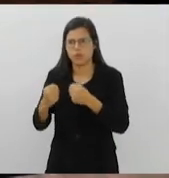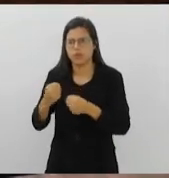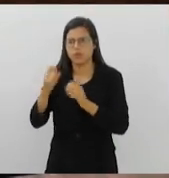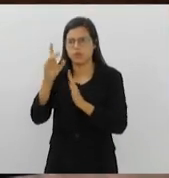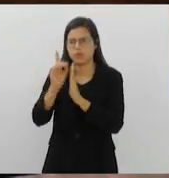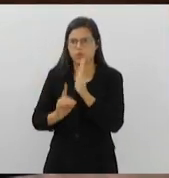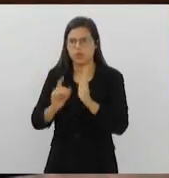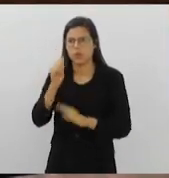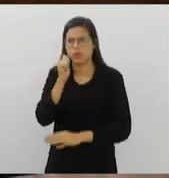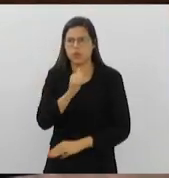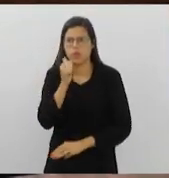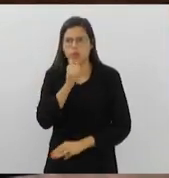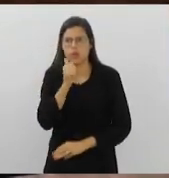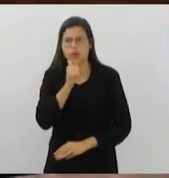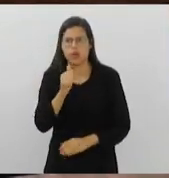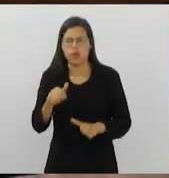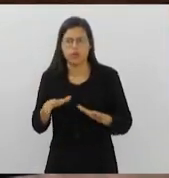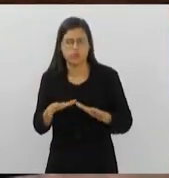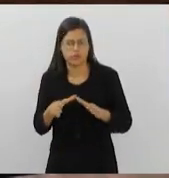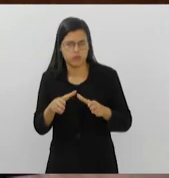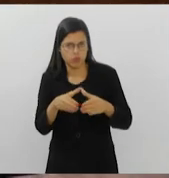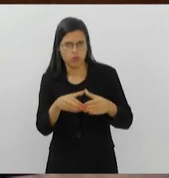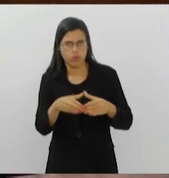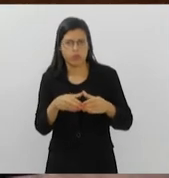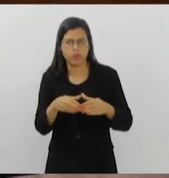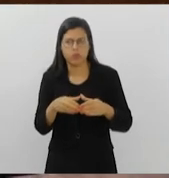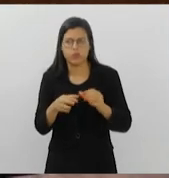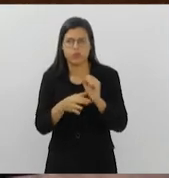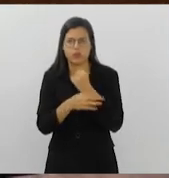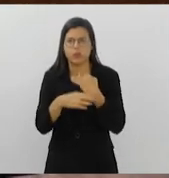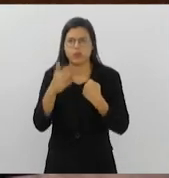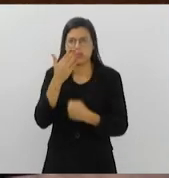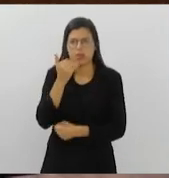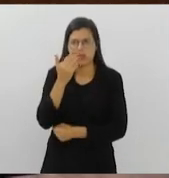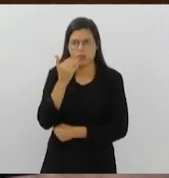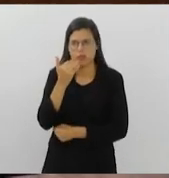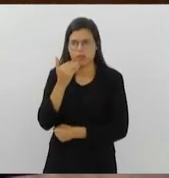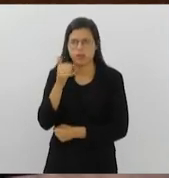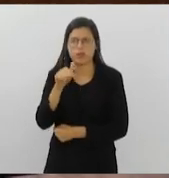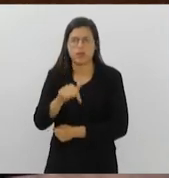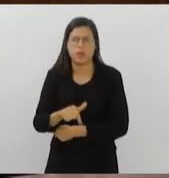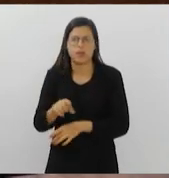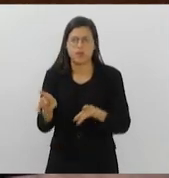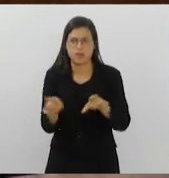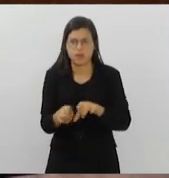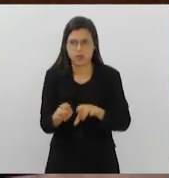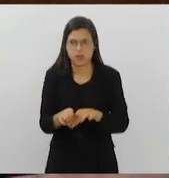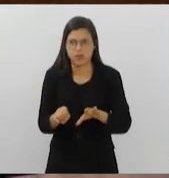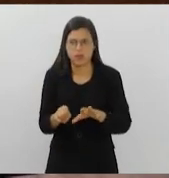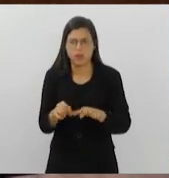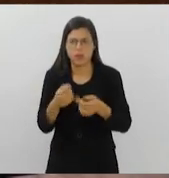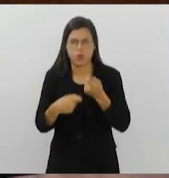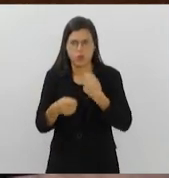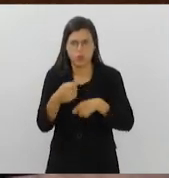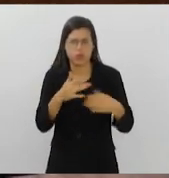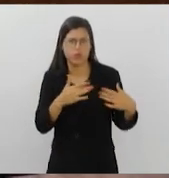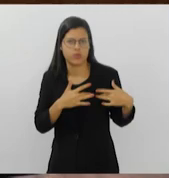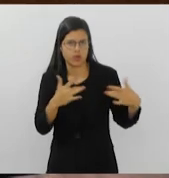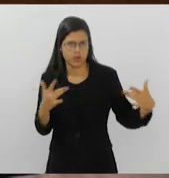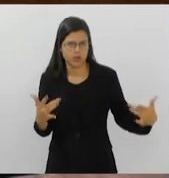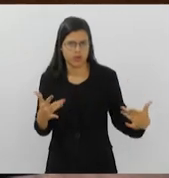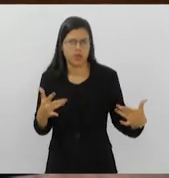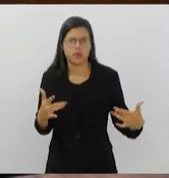da Mulher, da Comissão de Segurança Alimentar, da Frente também da Economia Solidária. Ou